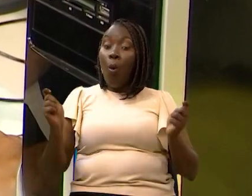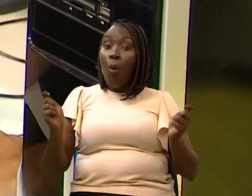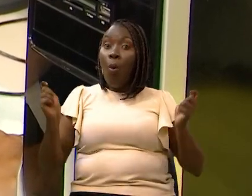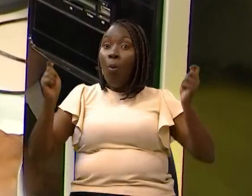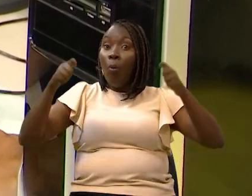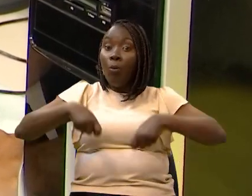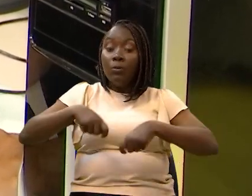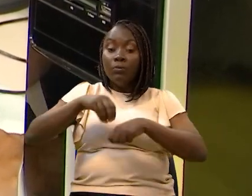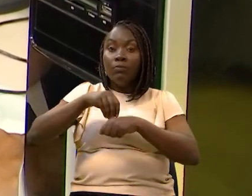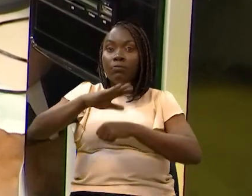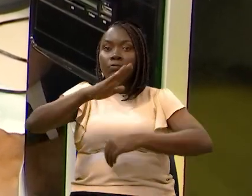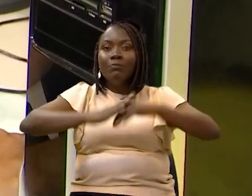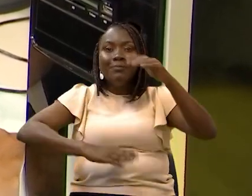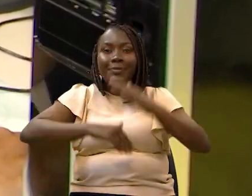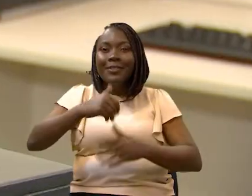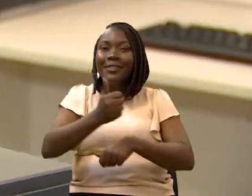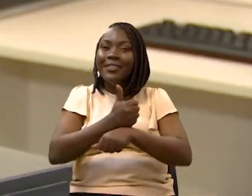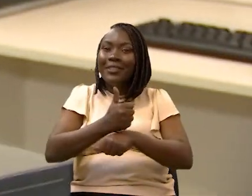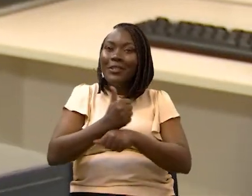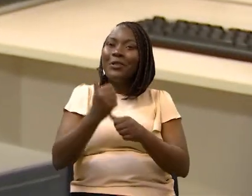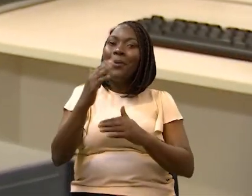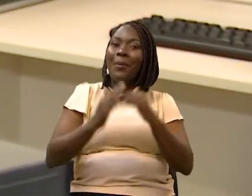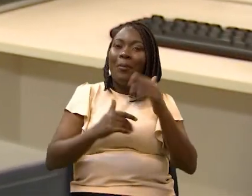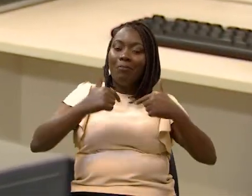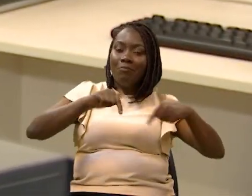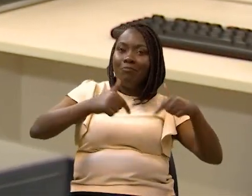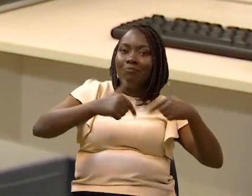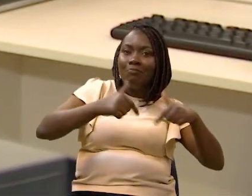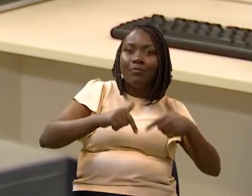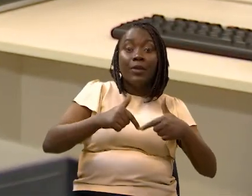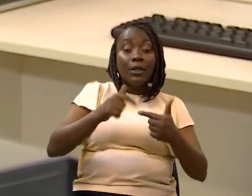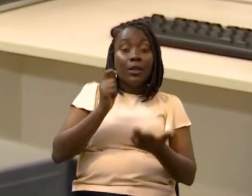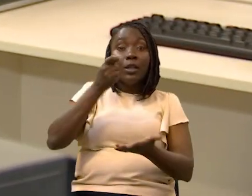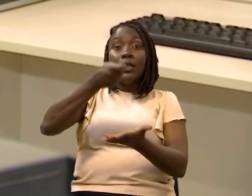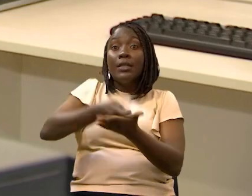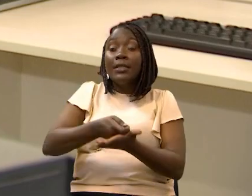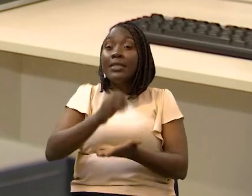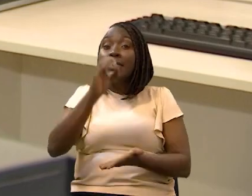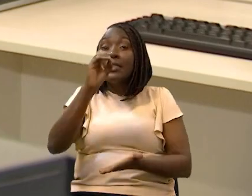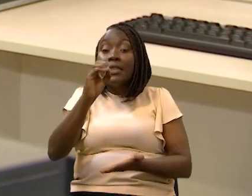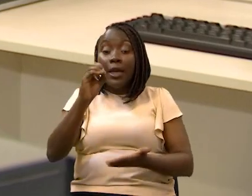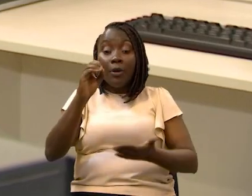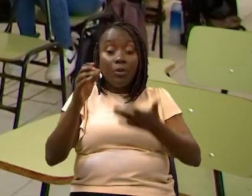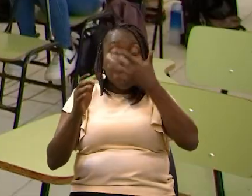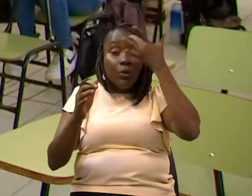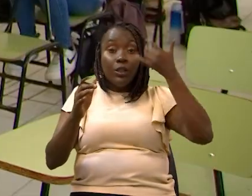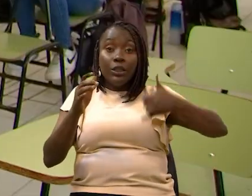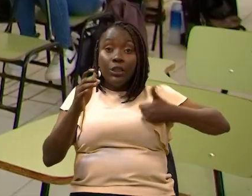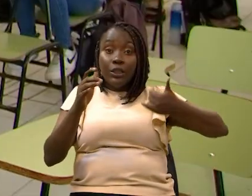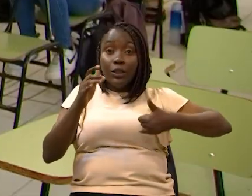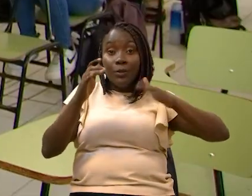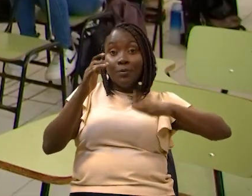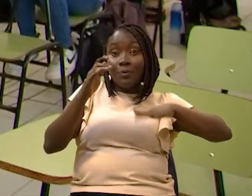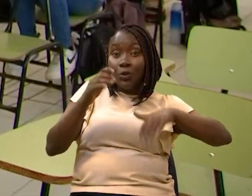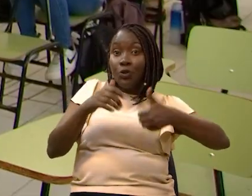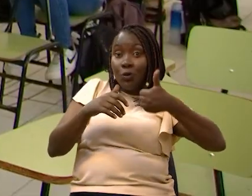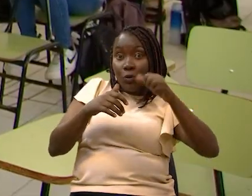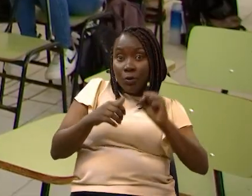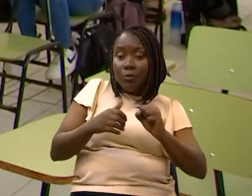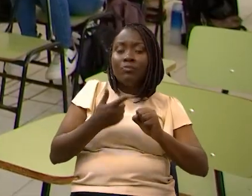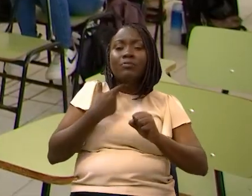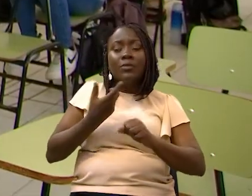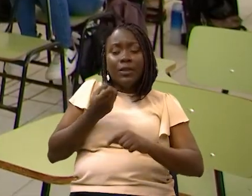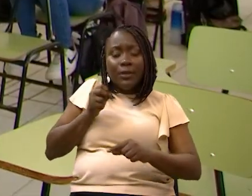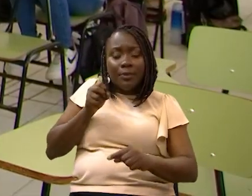oportunidade de capacitação profissional e pessoal a custo zero para menores de 18 anos que pretendem ingressar no mercado